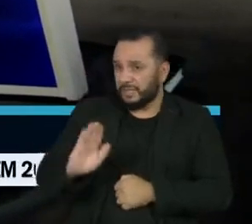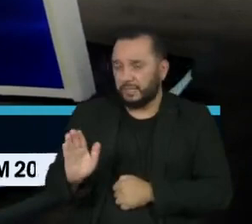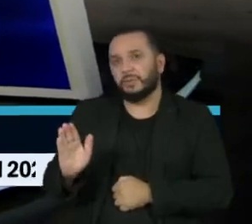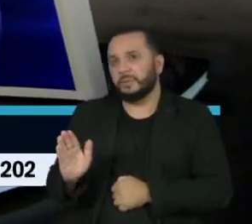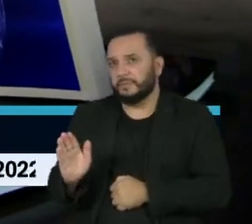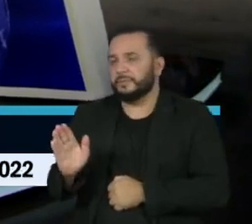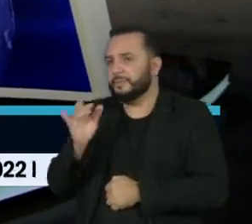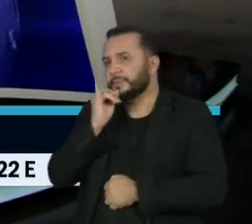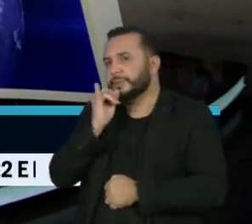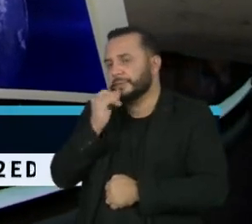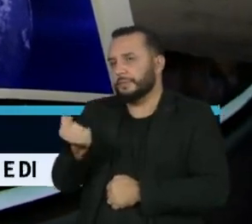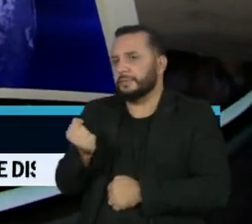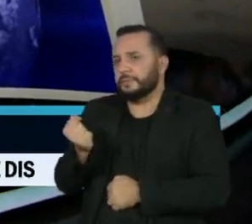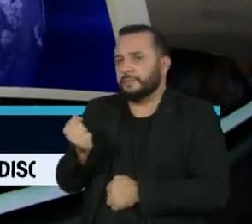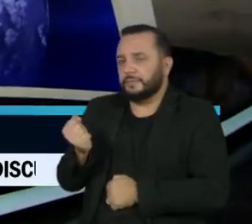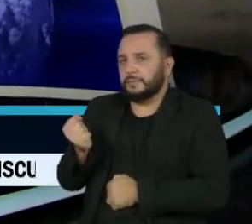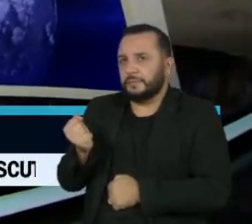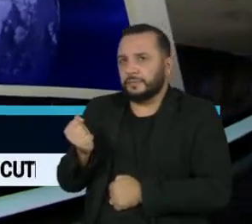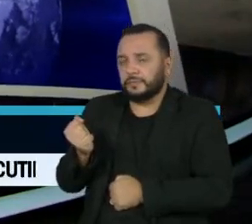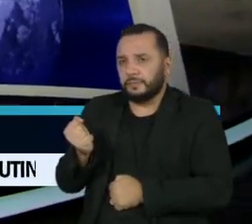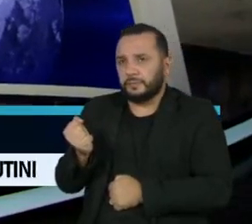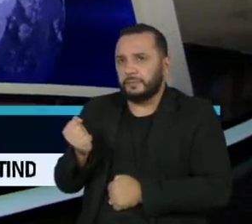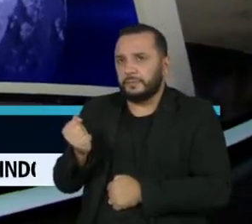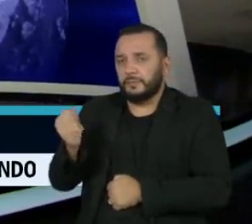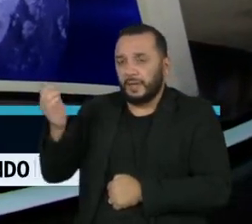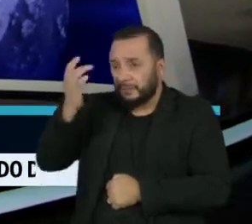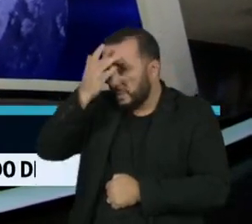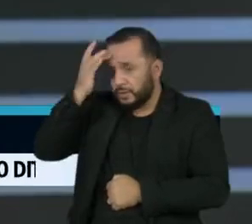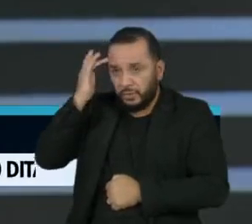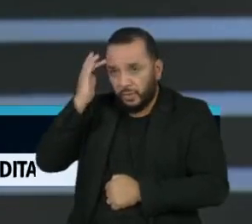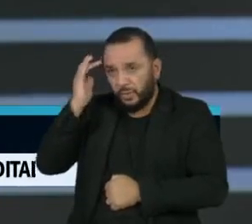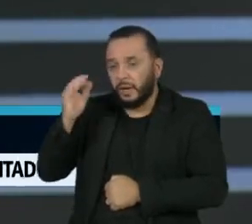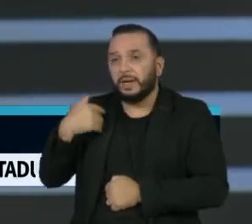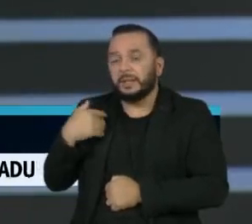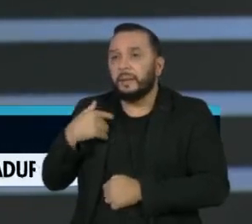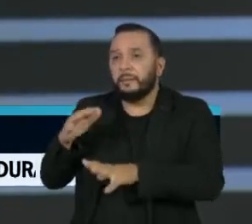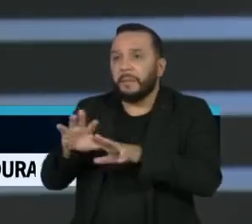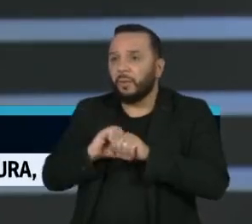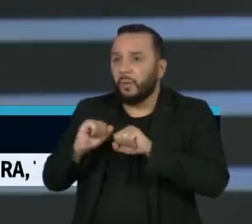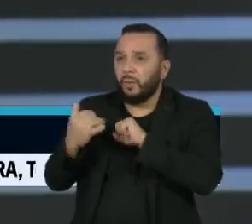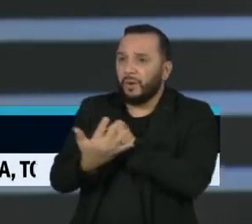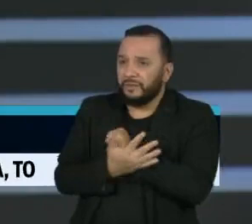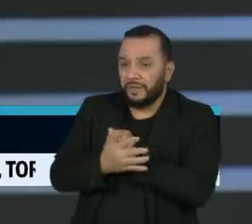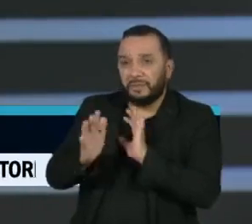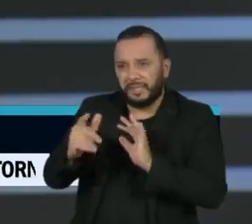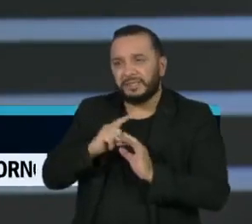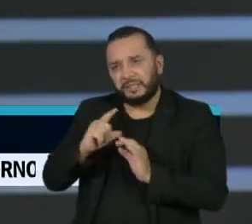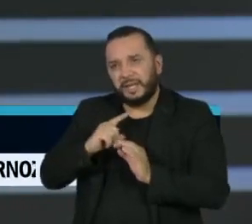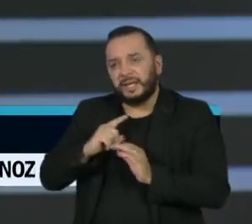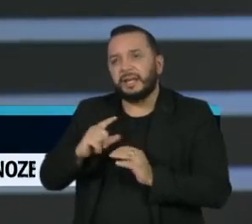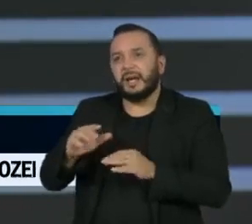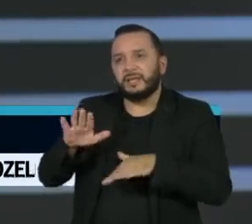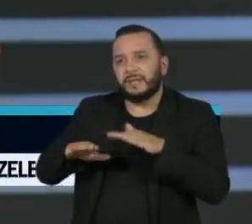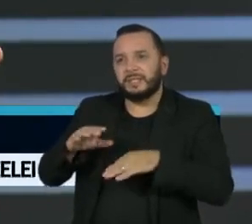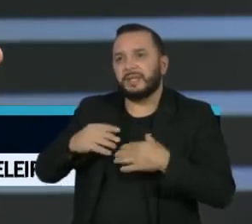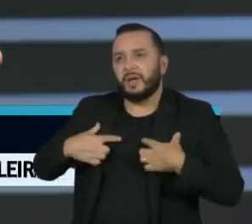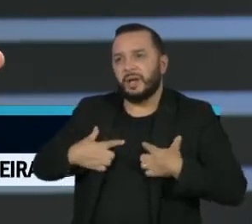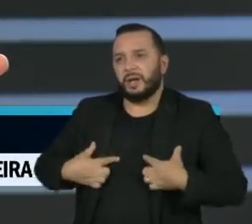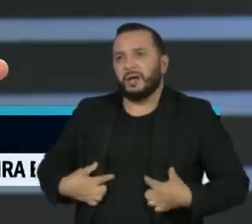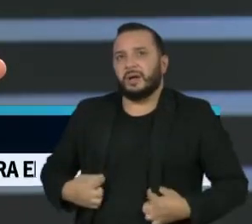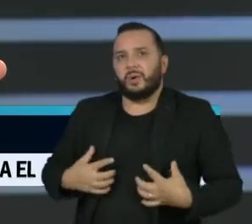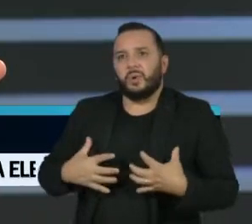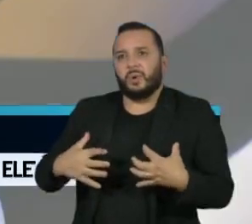as sequelas daqueles que não sofreram pela morte, mas ficaram com sequelas, tem